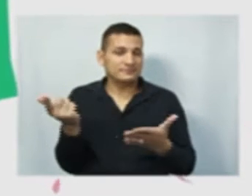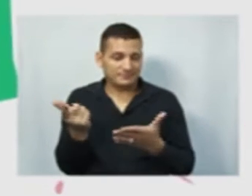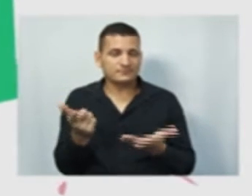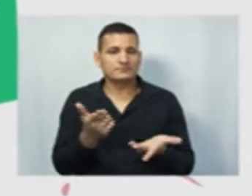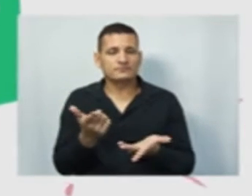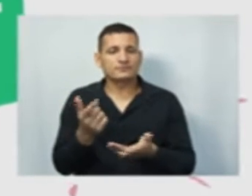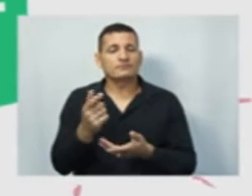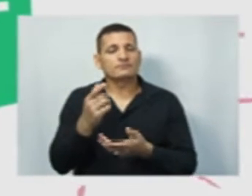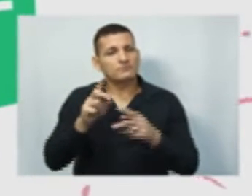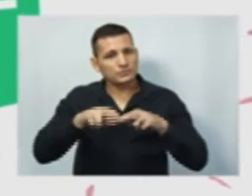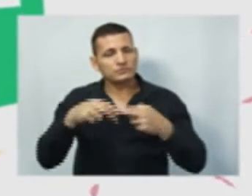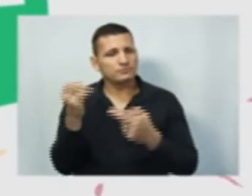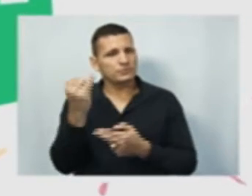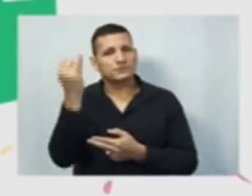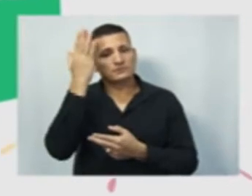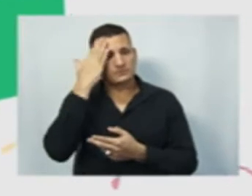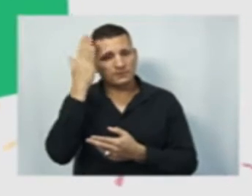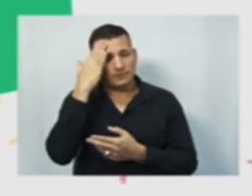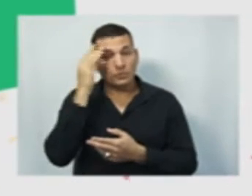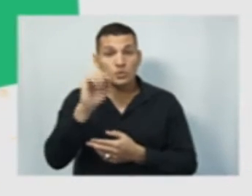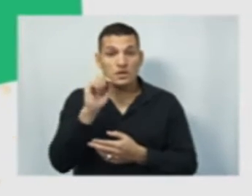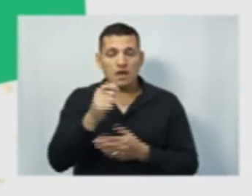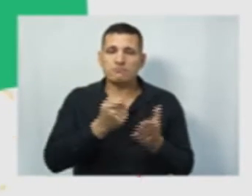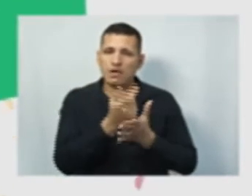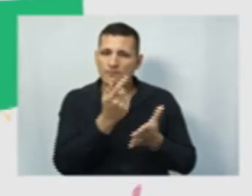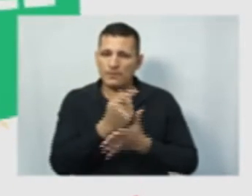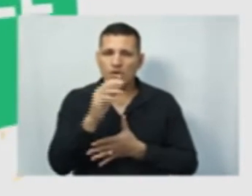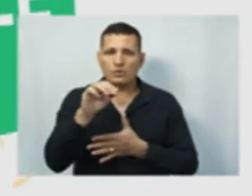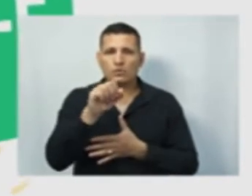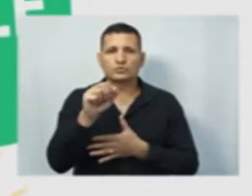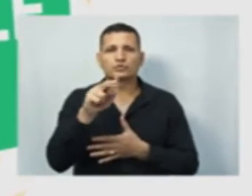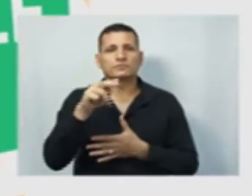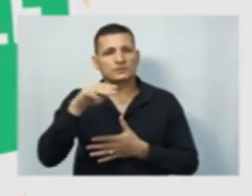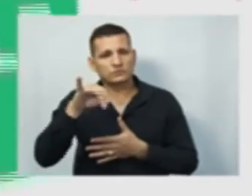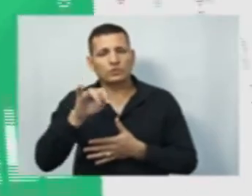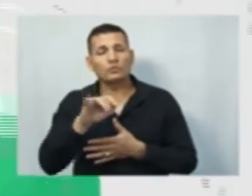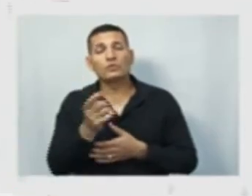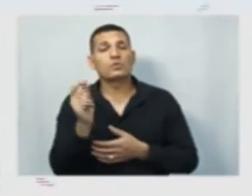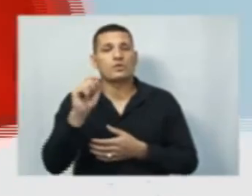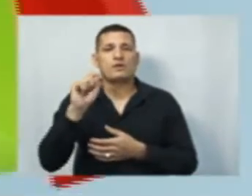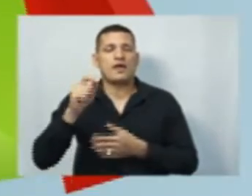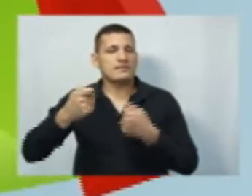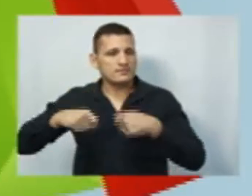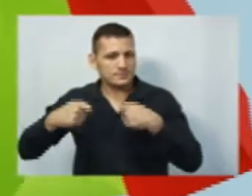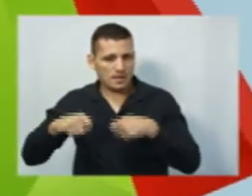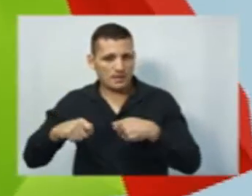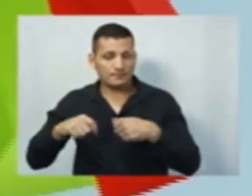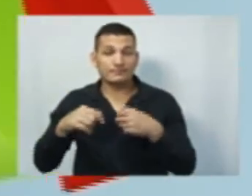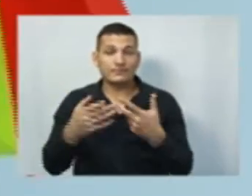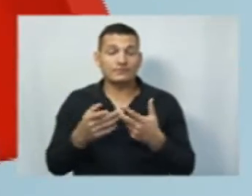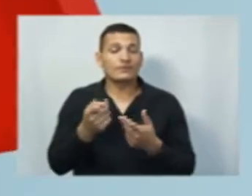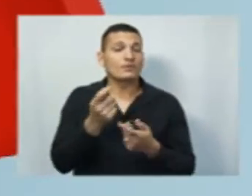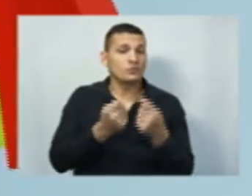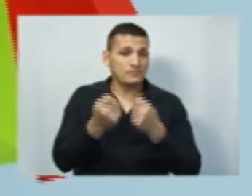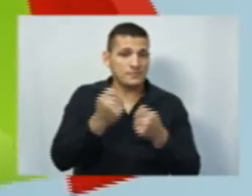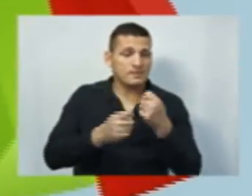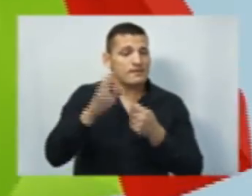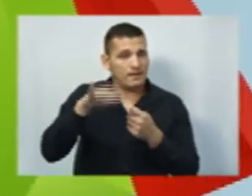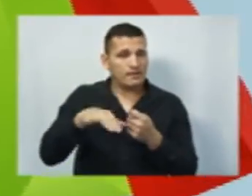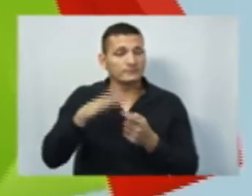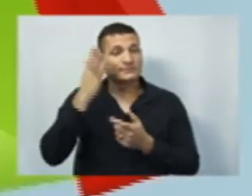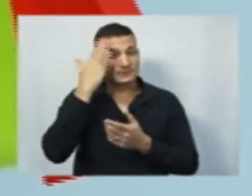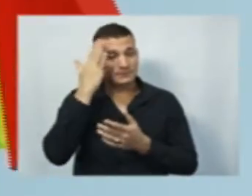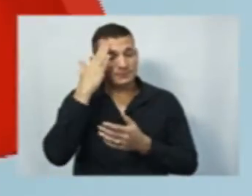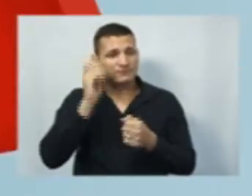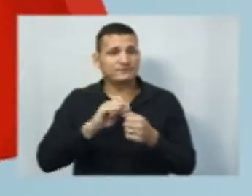importante saber diferenciar o que é consumismo do que é necessidade. E economia é justamente isso, saber